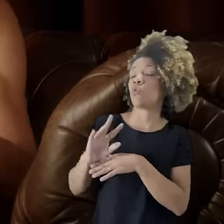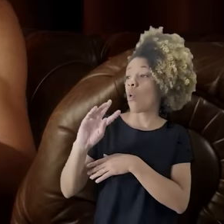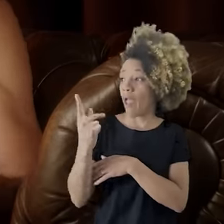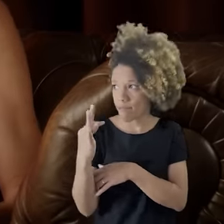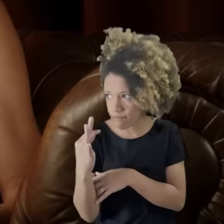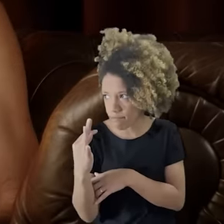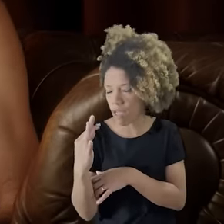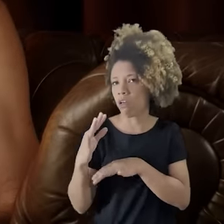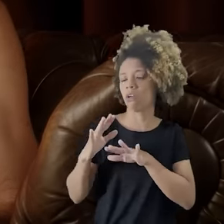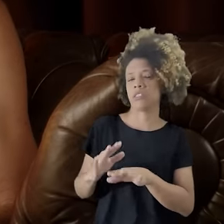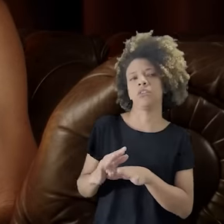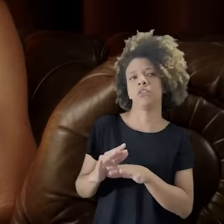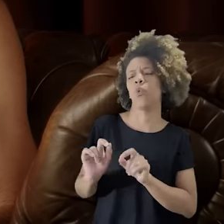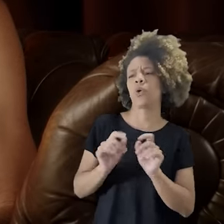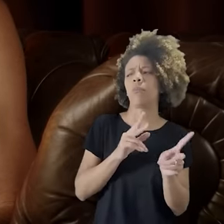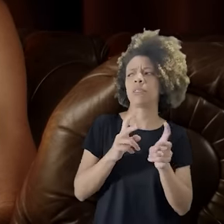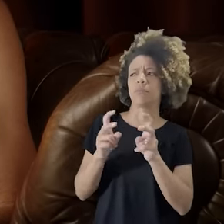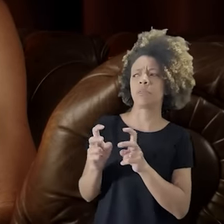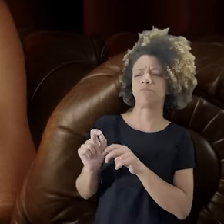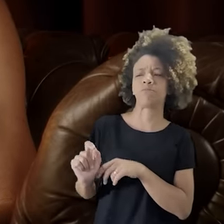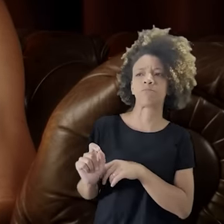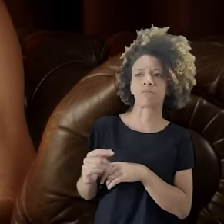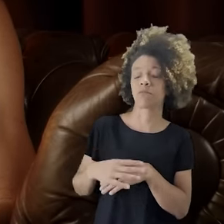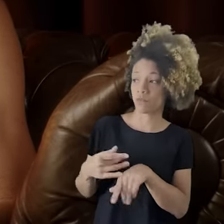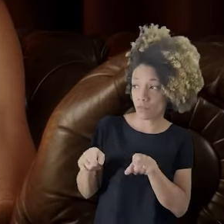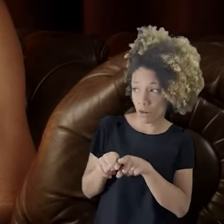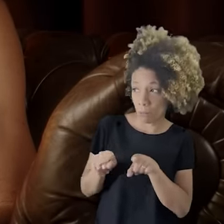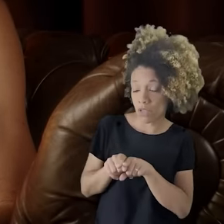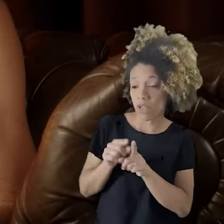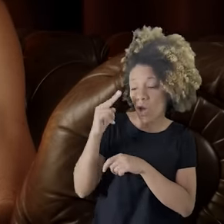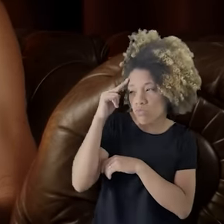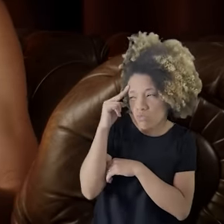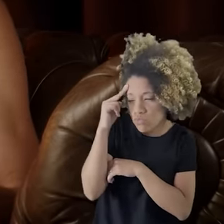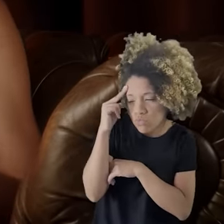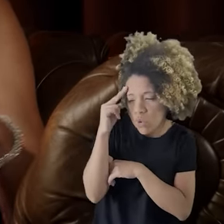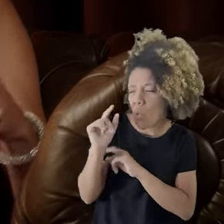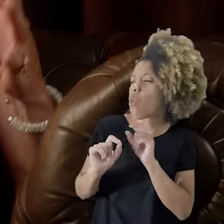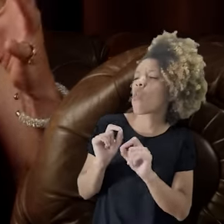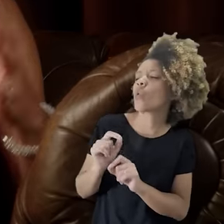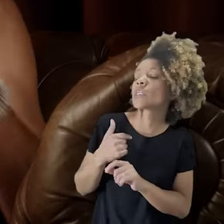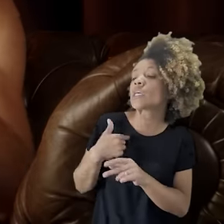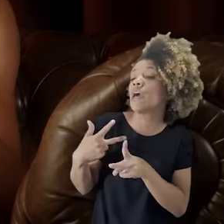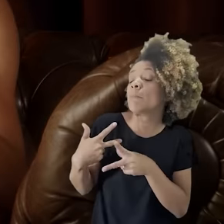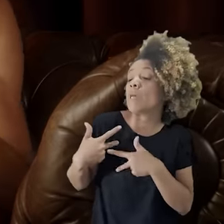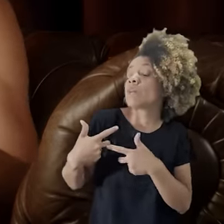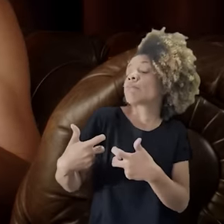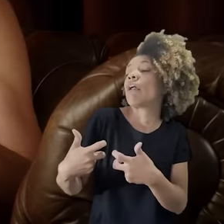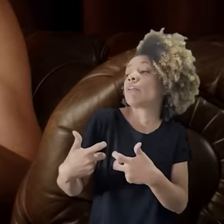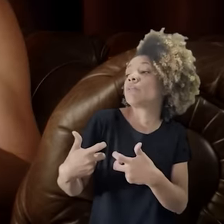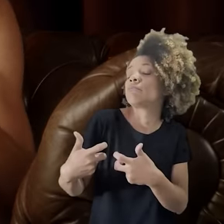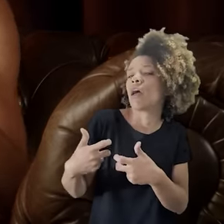héteros né E aí é o que eu via é eu também é um sonho que como o que que me atraía